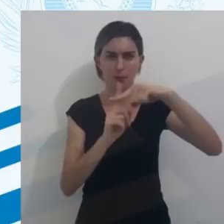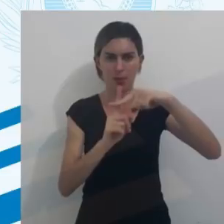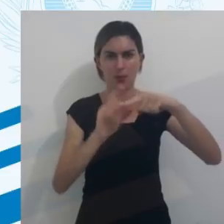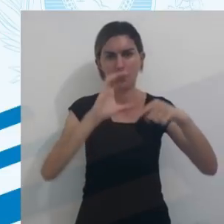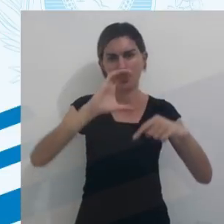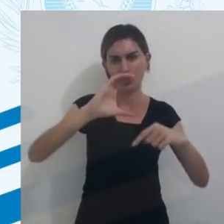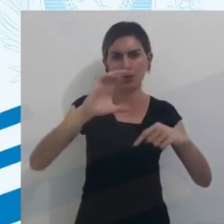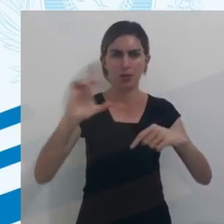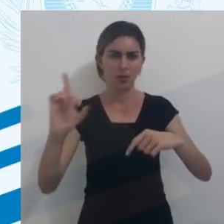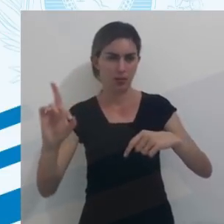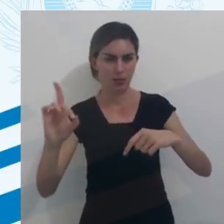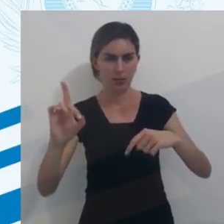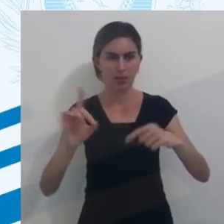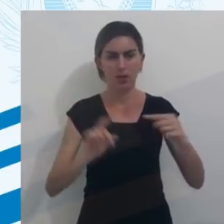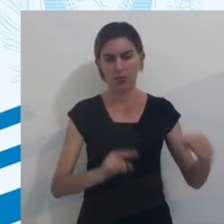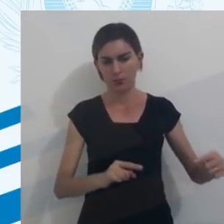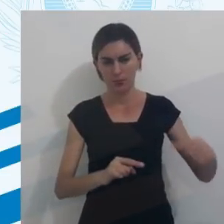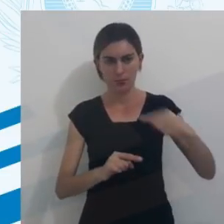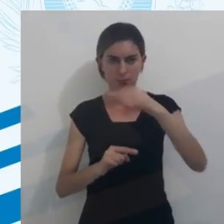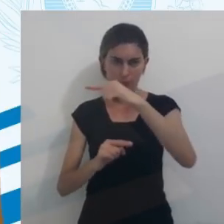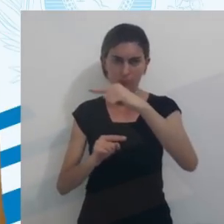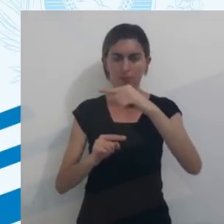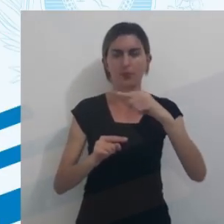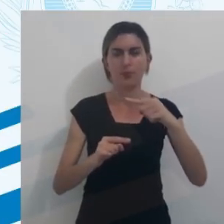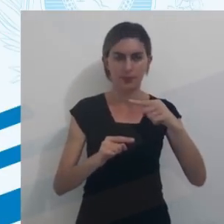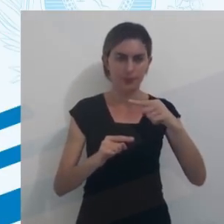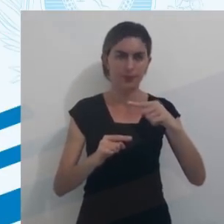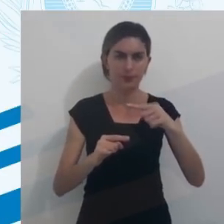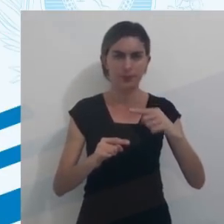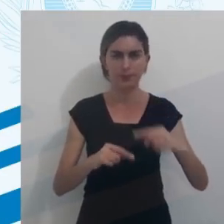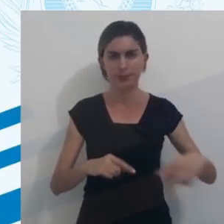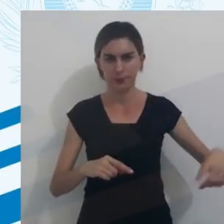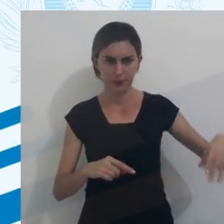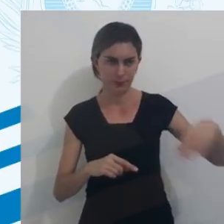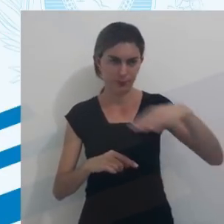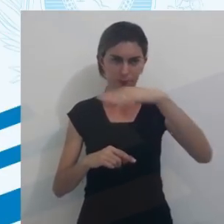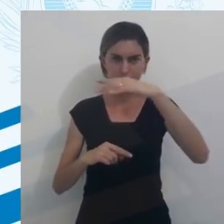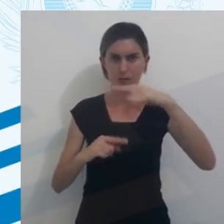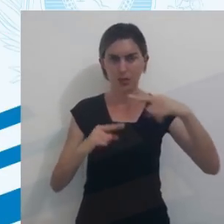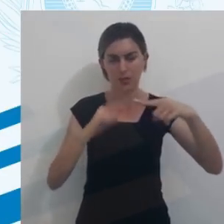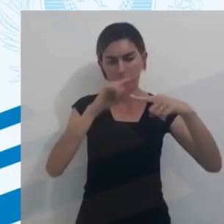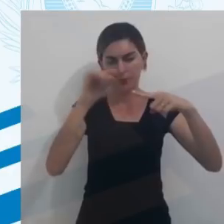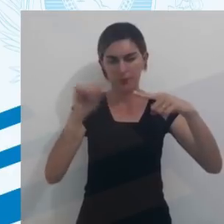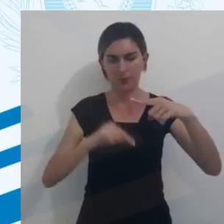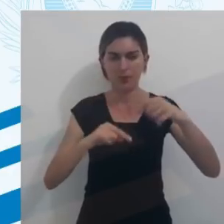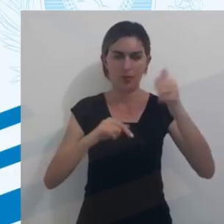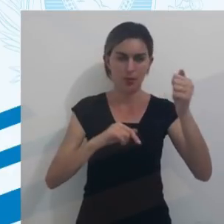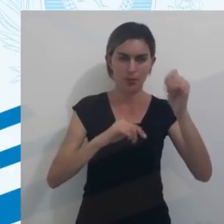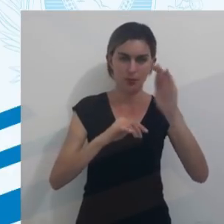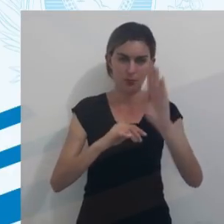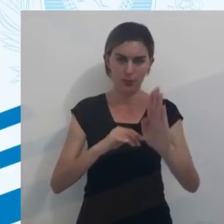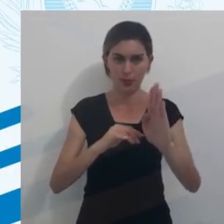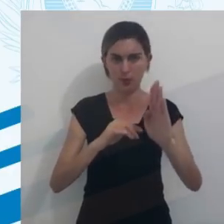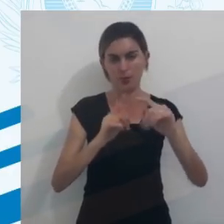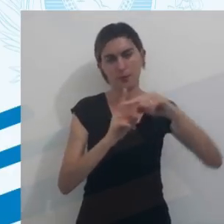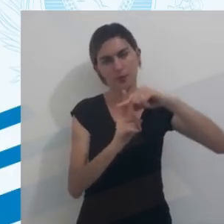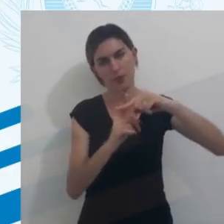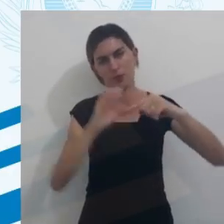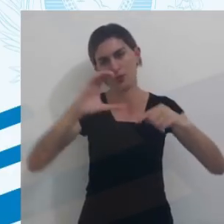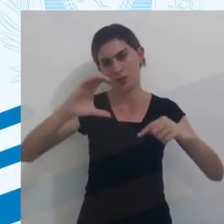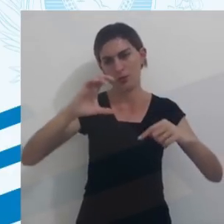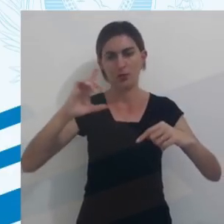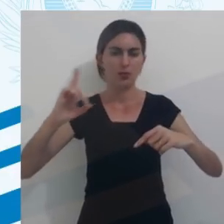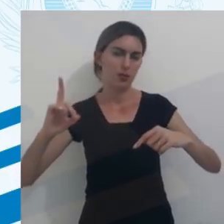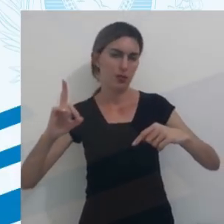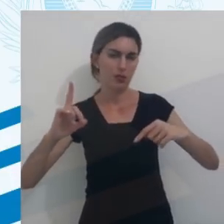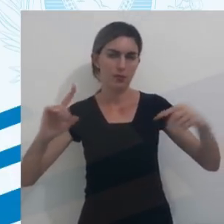CD, a seta ligado para a direita, ou seja, AB mais CD são o quê? São